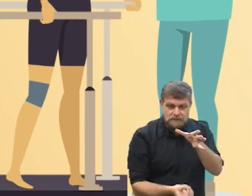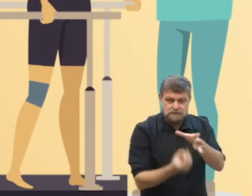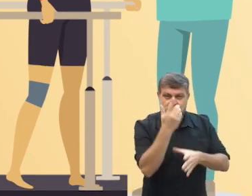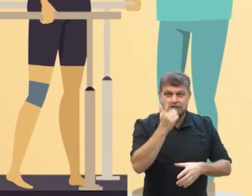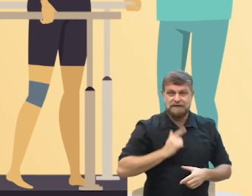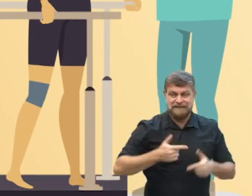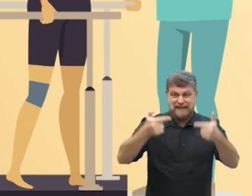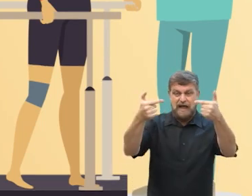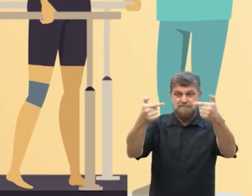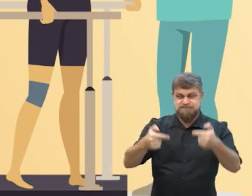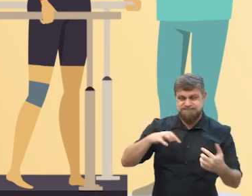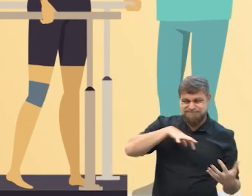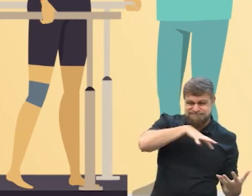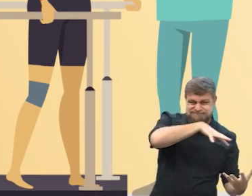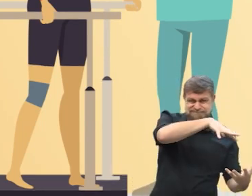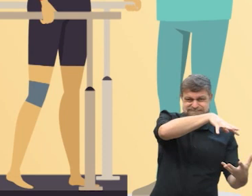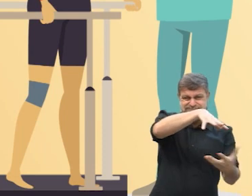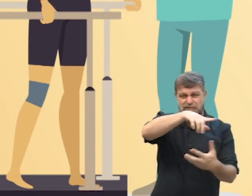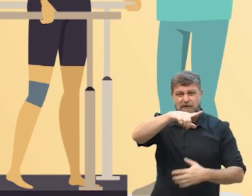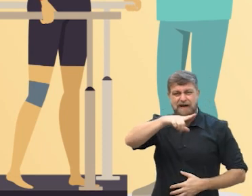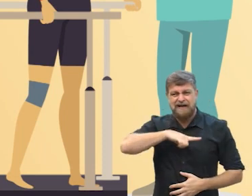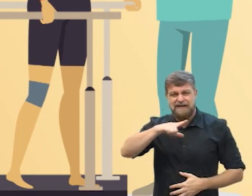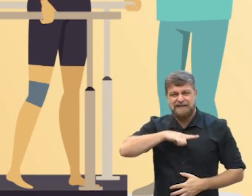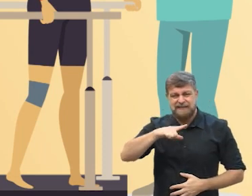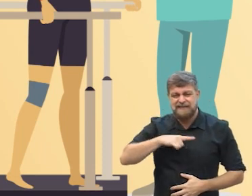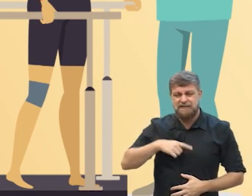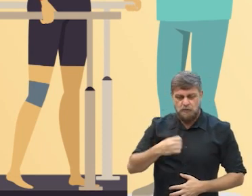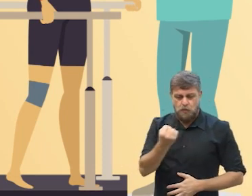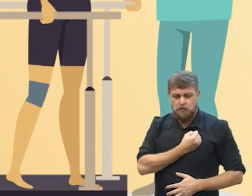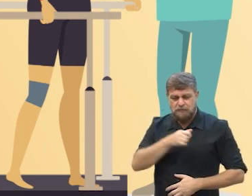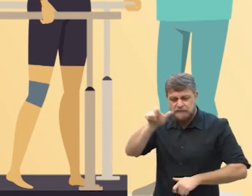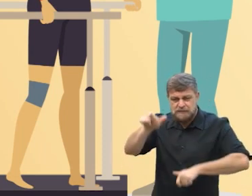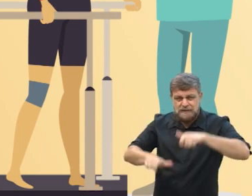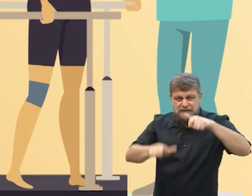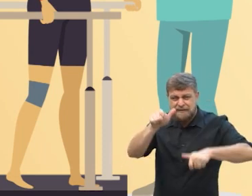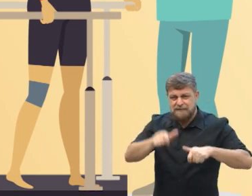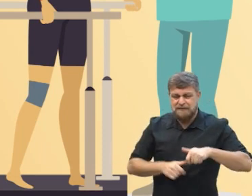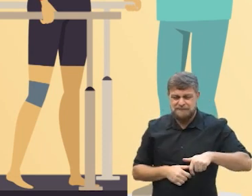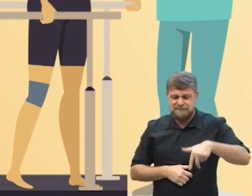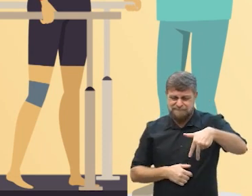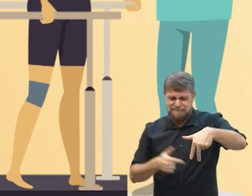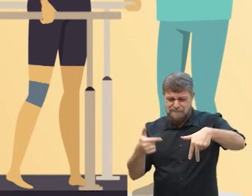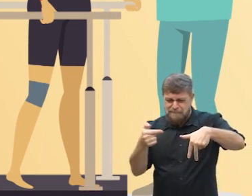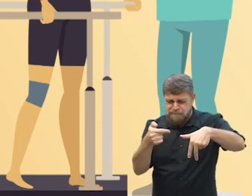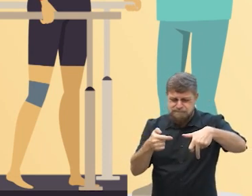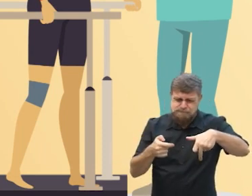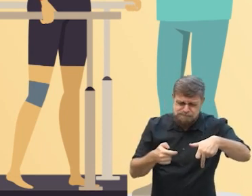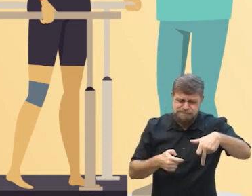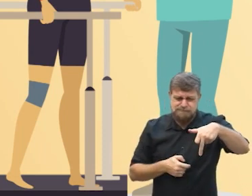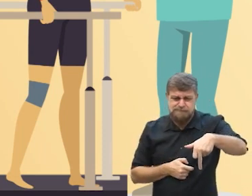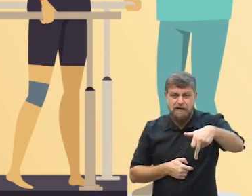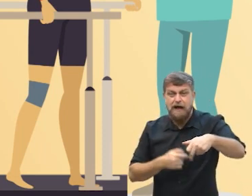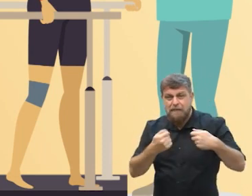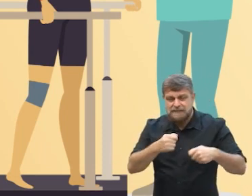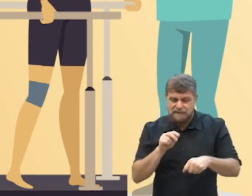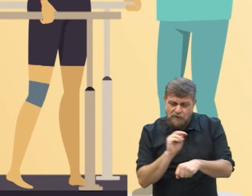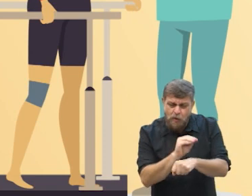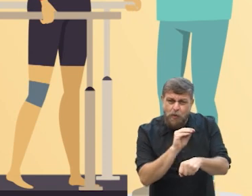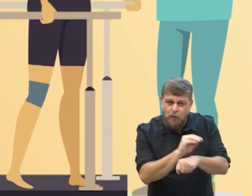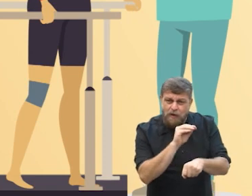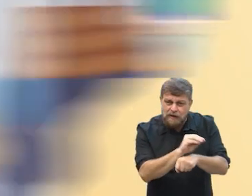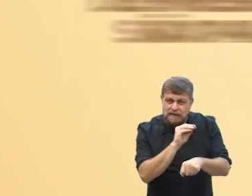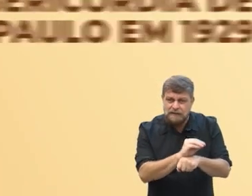as 2 guerras mundiais causaram um grande número de lesões e ferimentos graves que precisavam, claro,